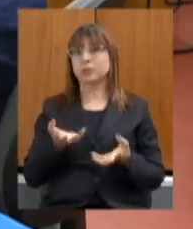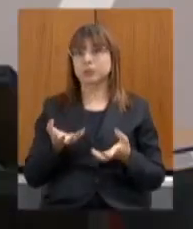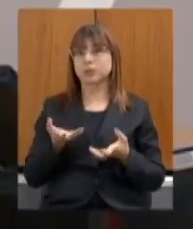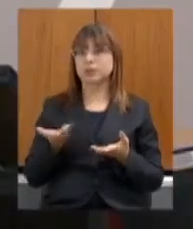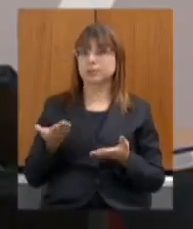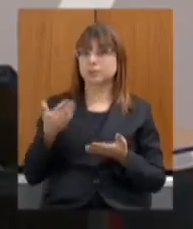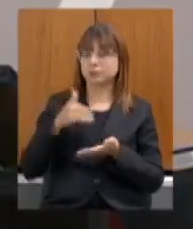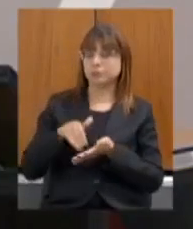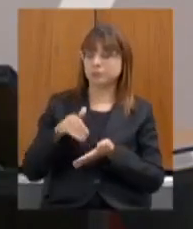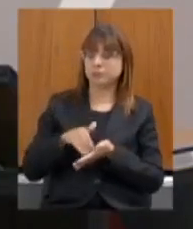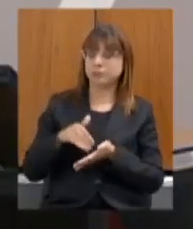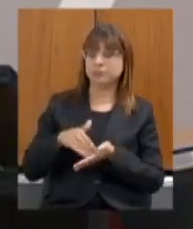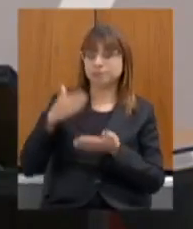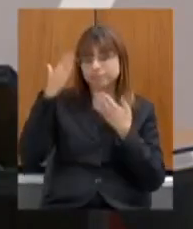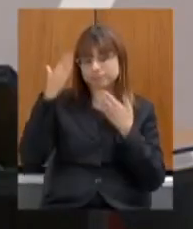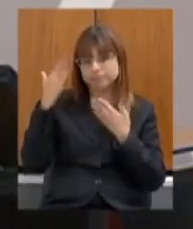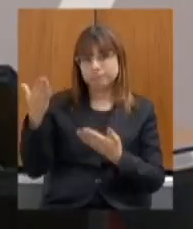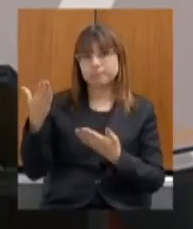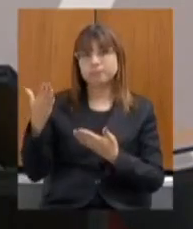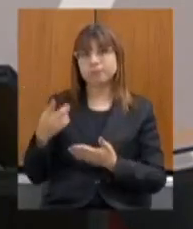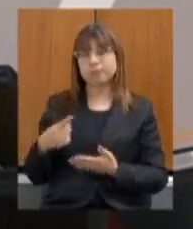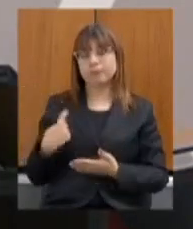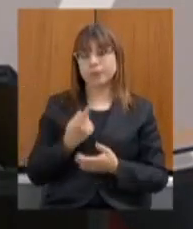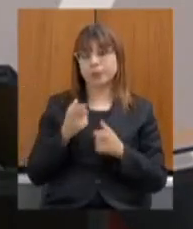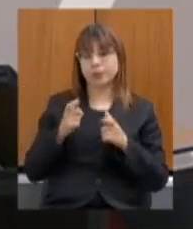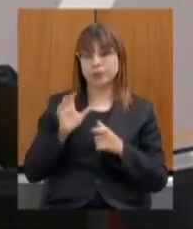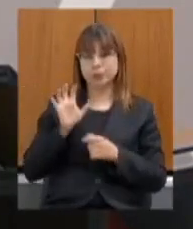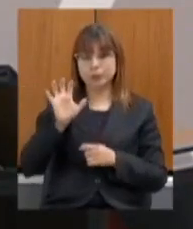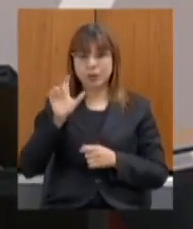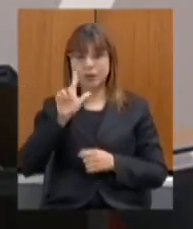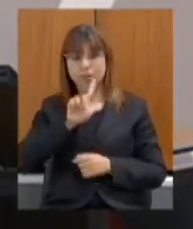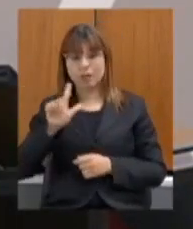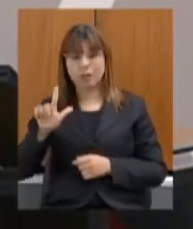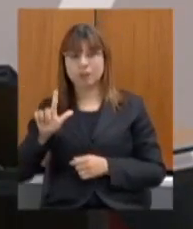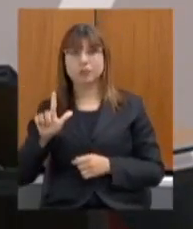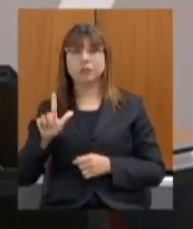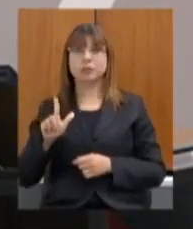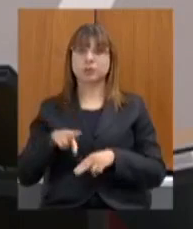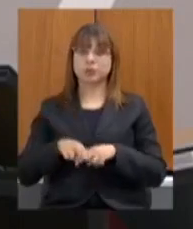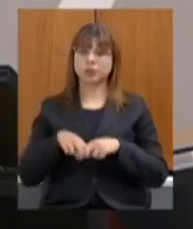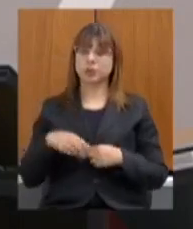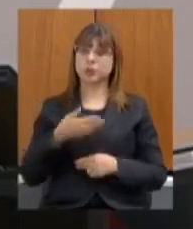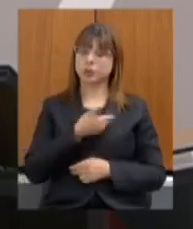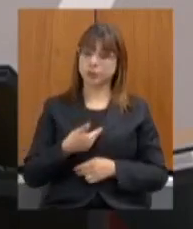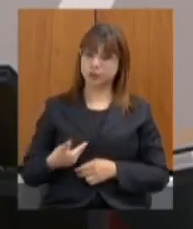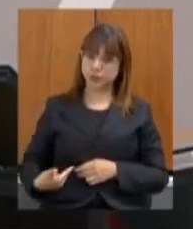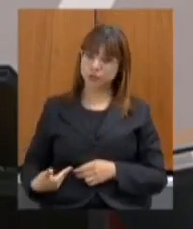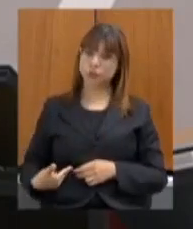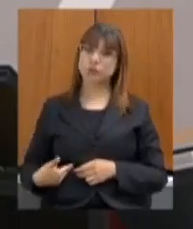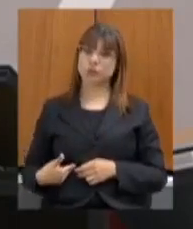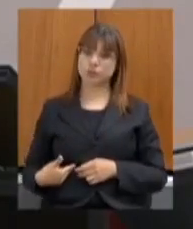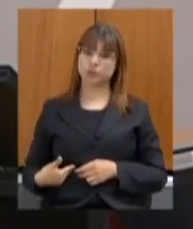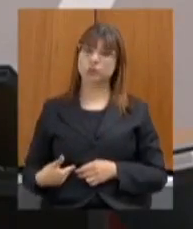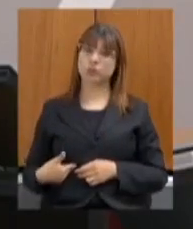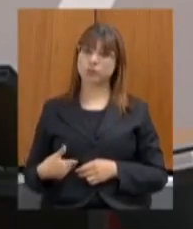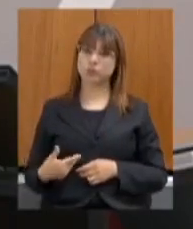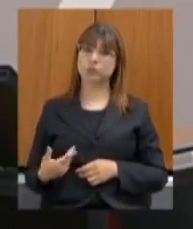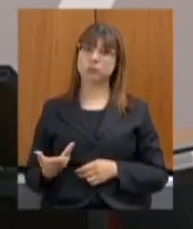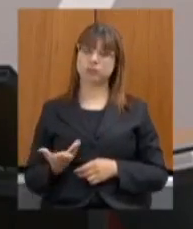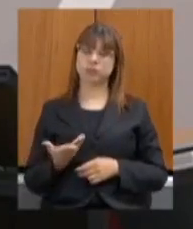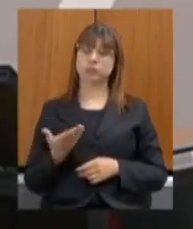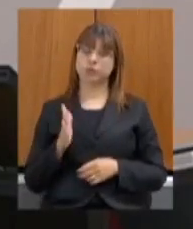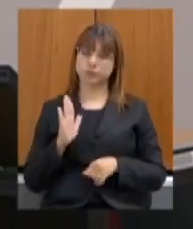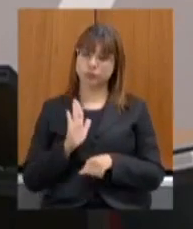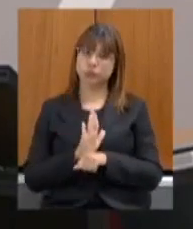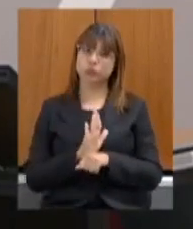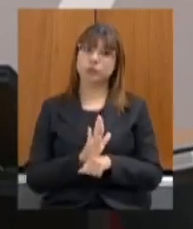secretário, deixar aqui o agradecimento da nossa região com relação à postura do governo e dizer que são por